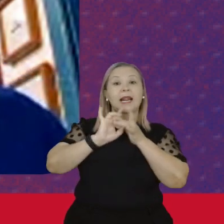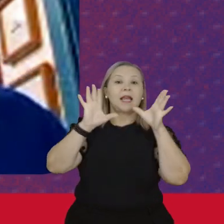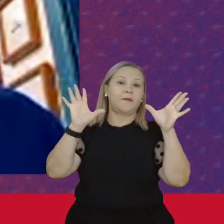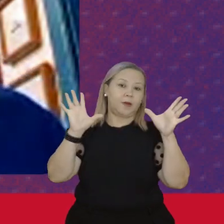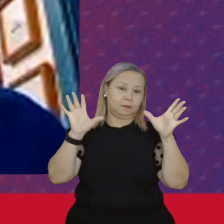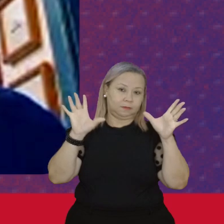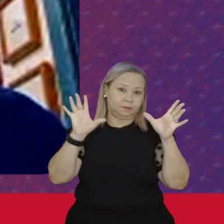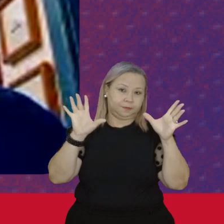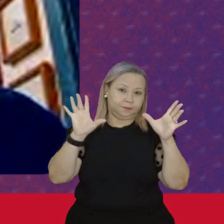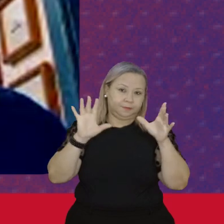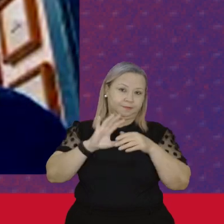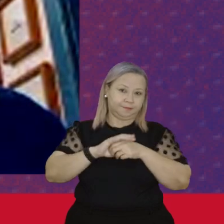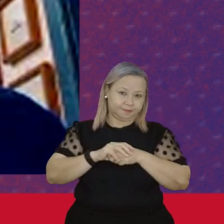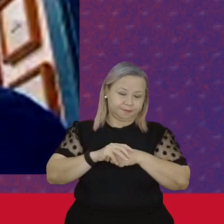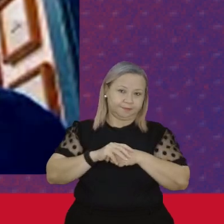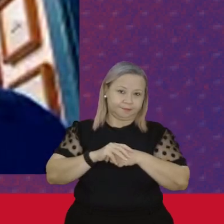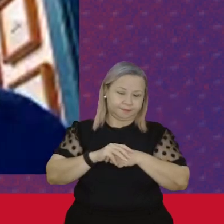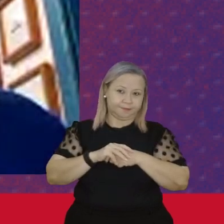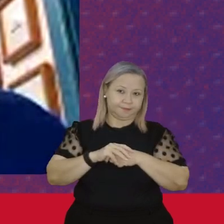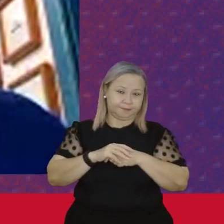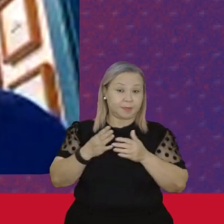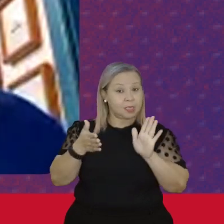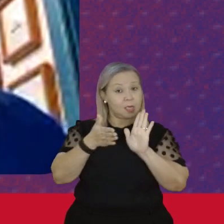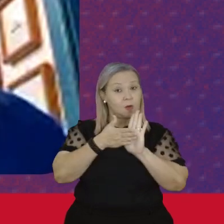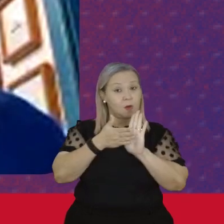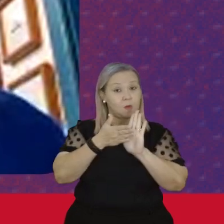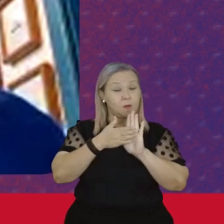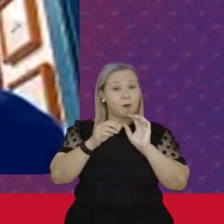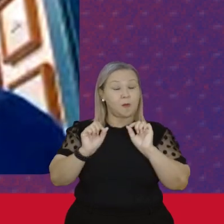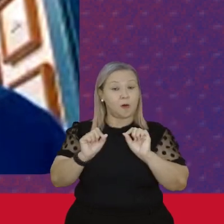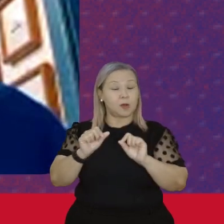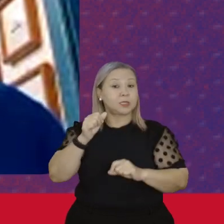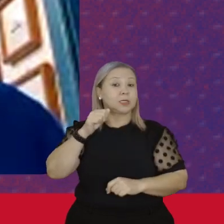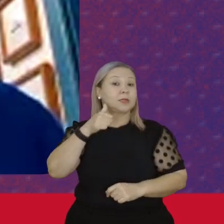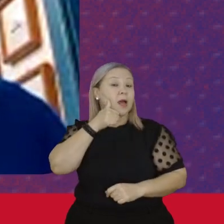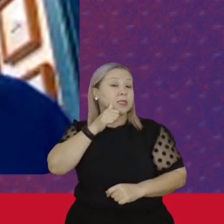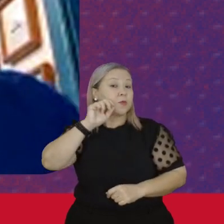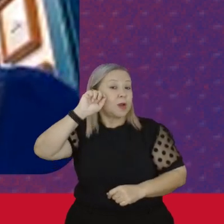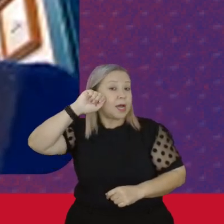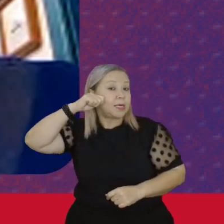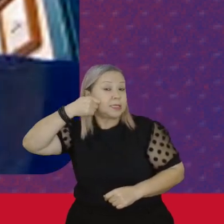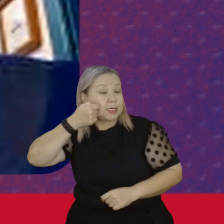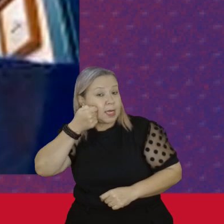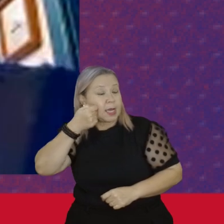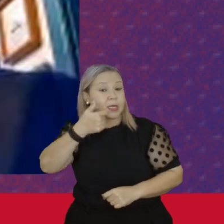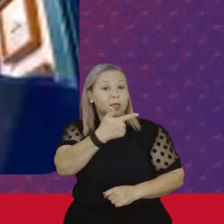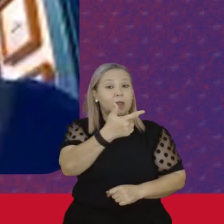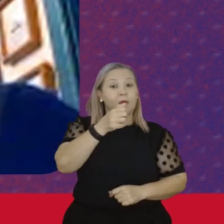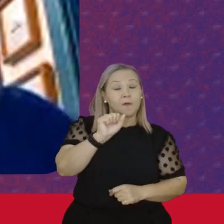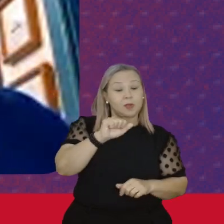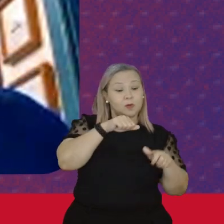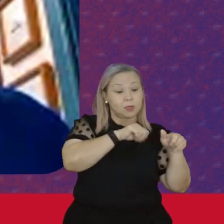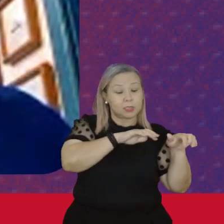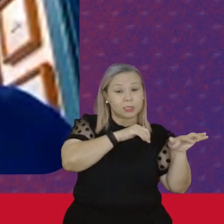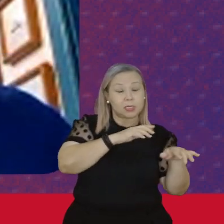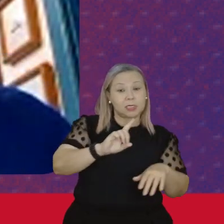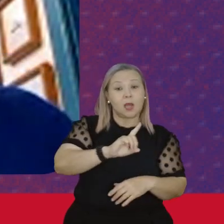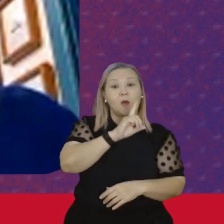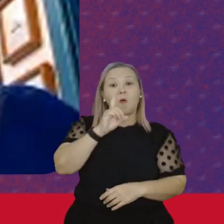Então, numa proposta das mulheres negras, o 28 de setembro seria o